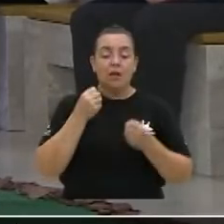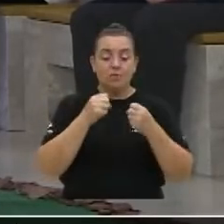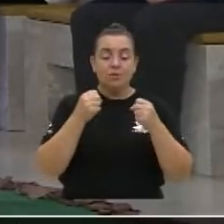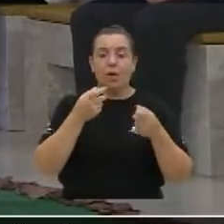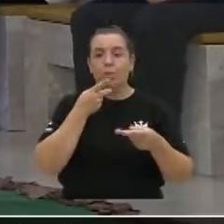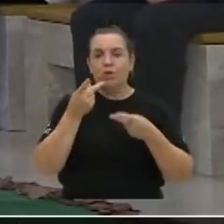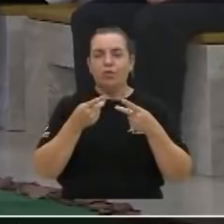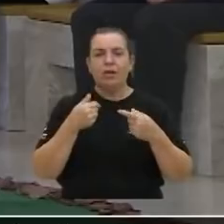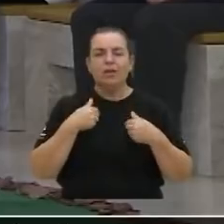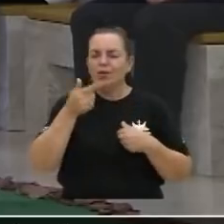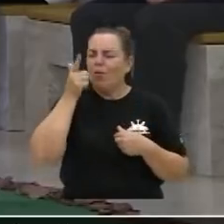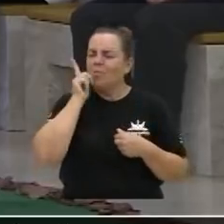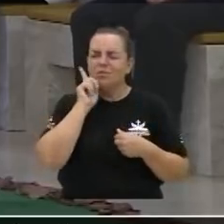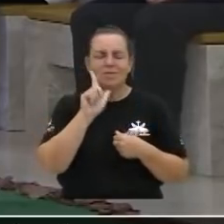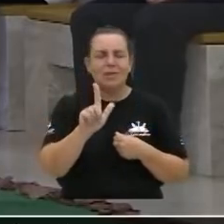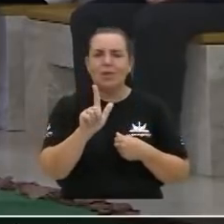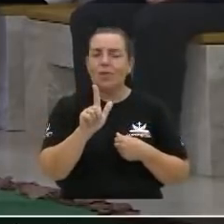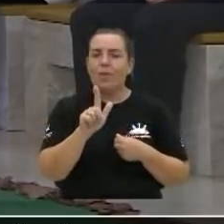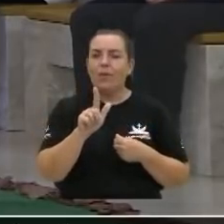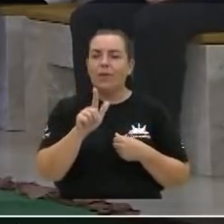eu não consigo e nunca vamos conseguir